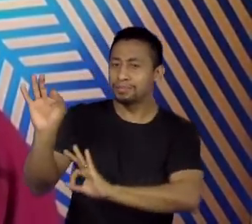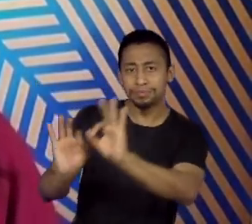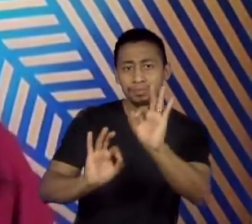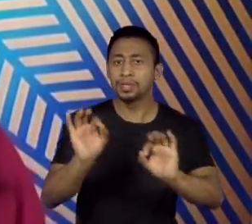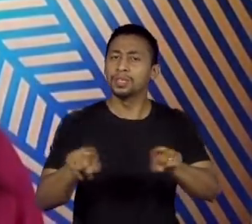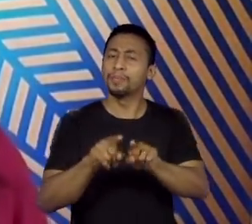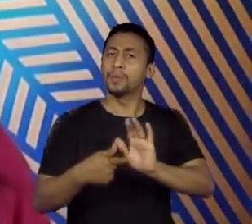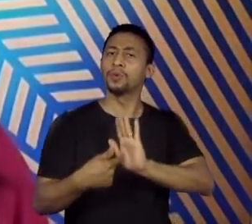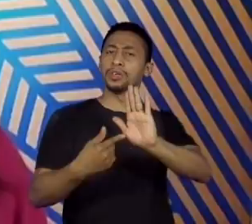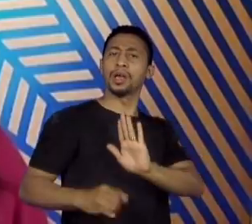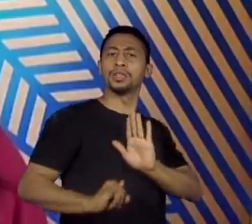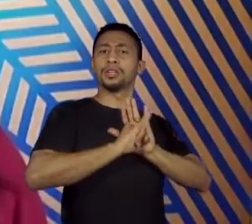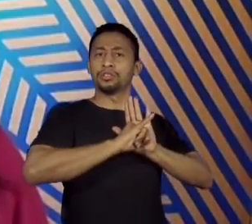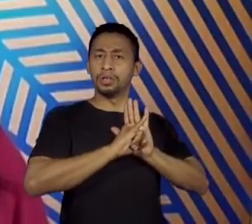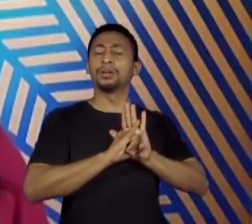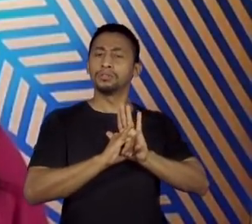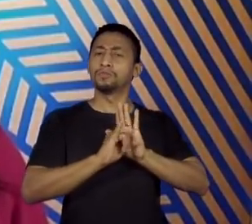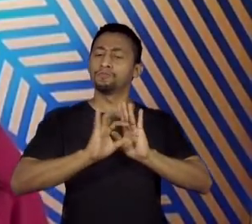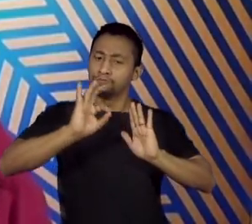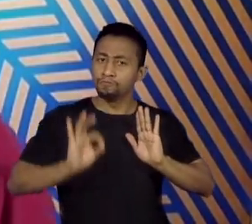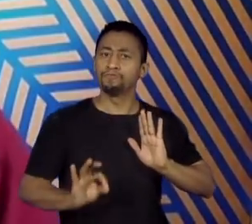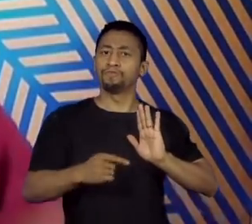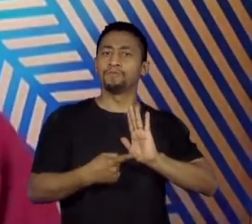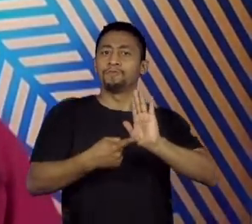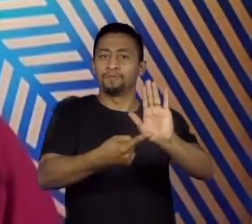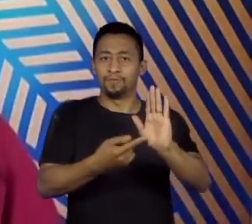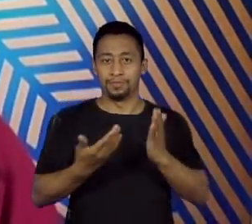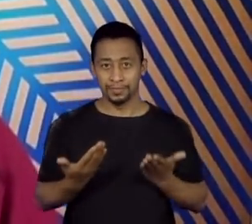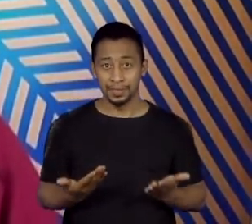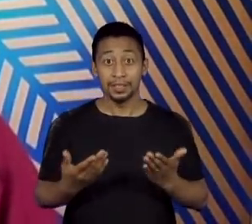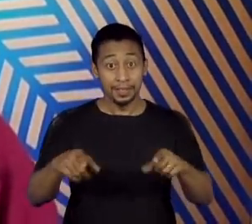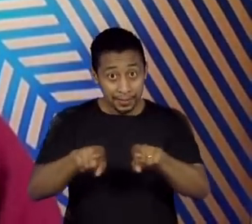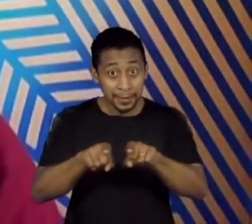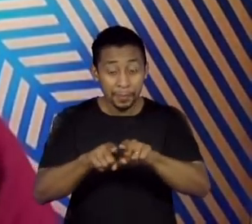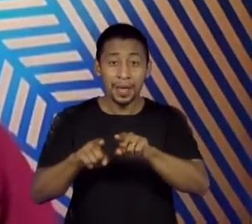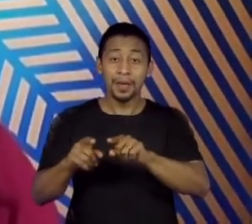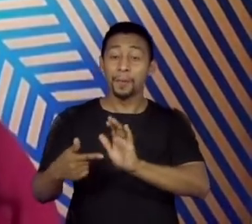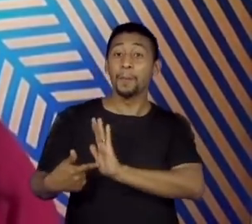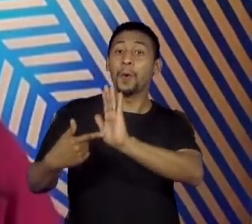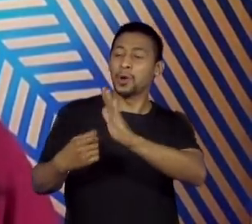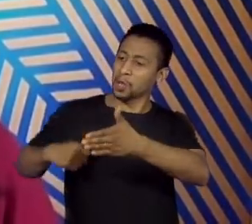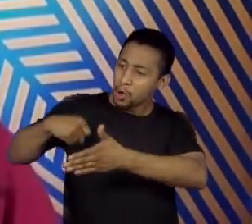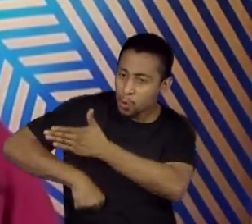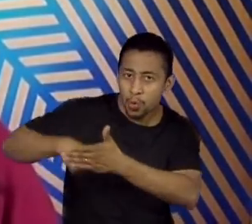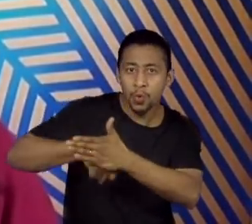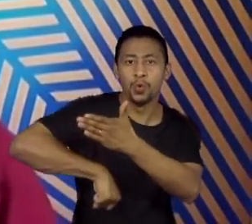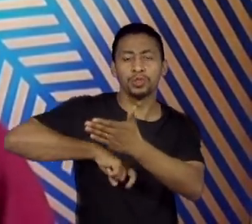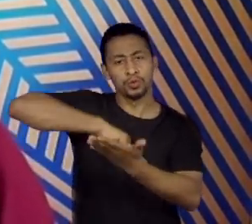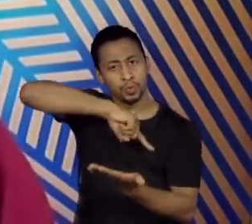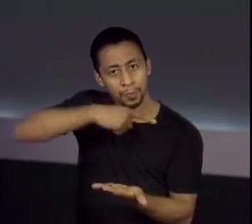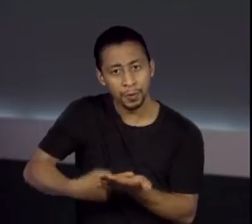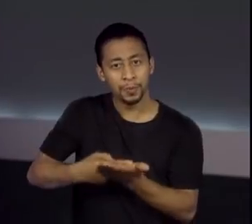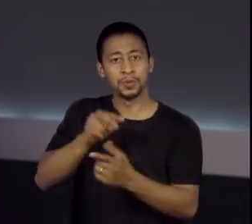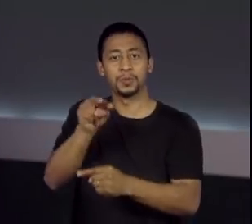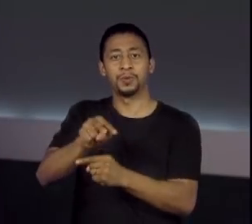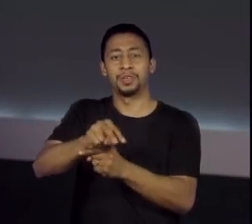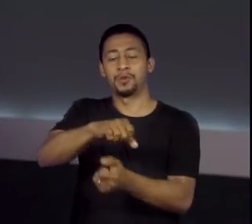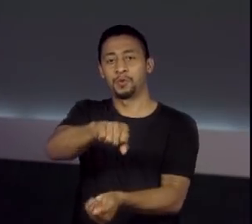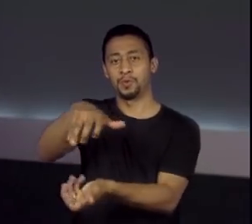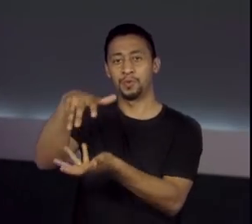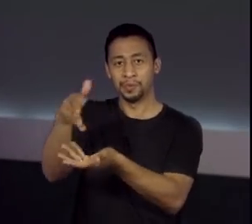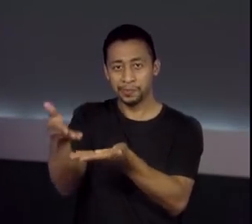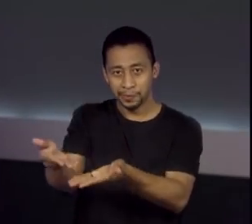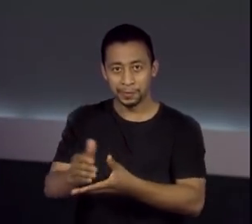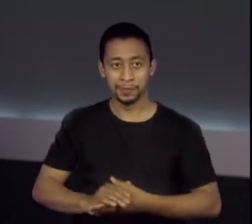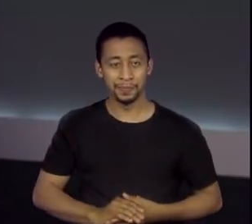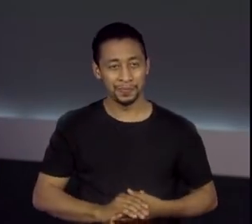identidade e, reafirmando a nossa identidade, também reafirmar a nossa luta, nosso compromisso com esse mundo. Você diria que quando